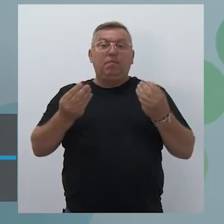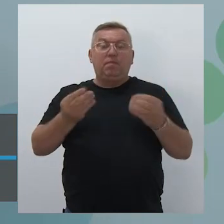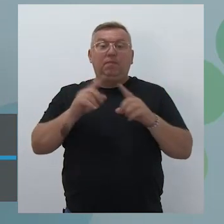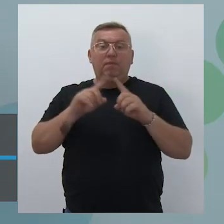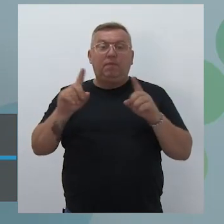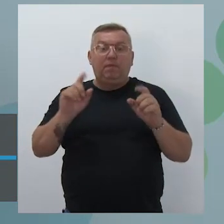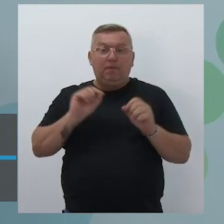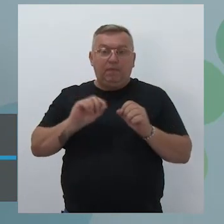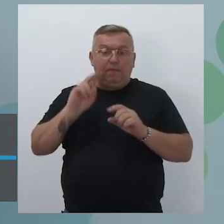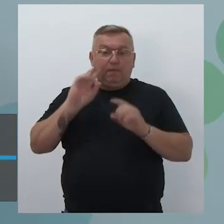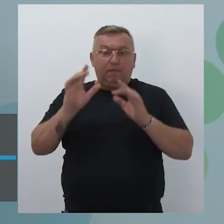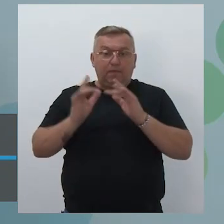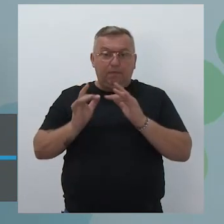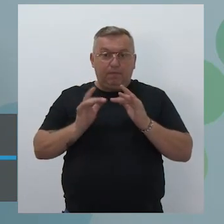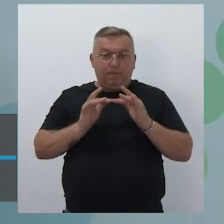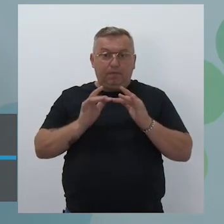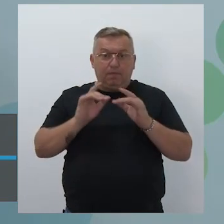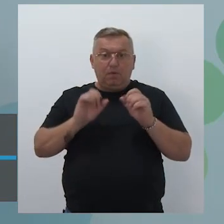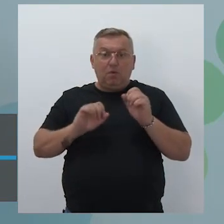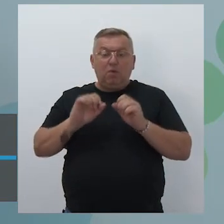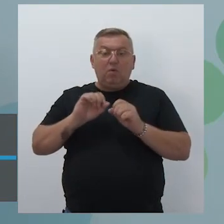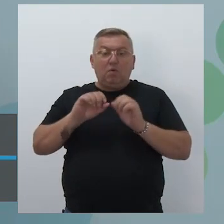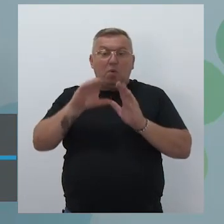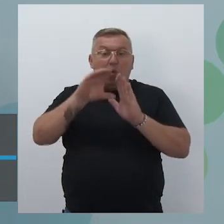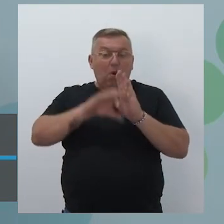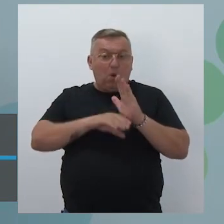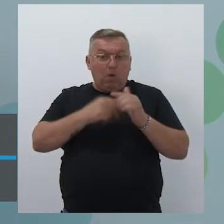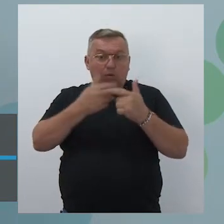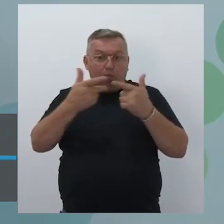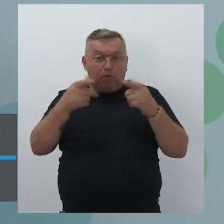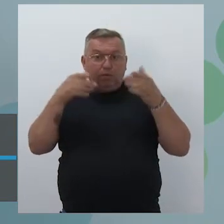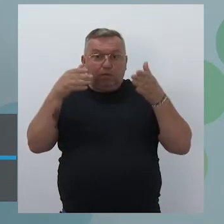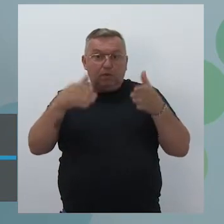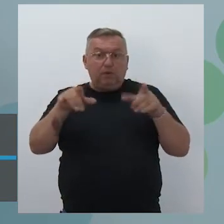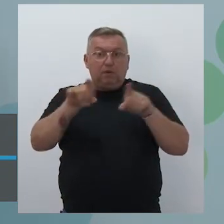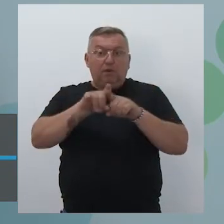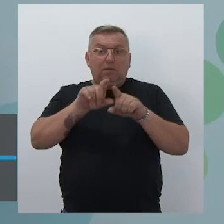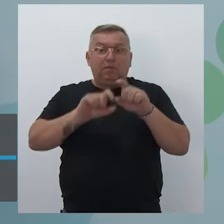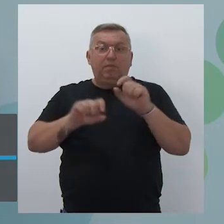as correlações entre os componentes e a abordagem